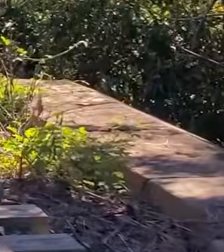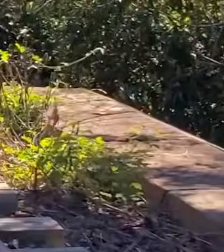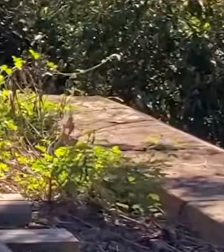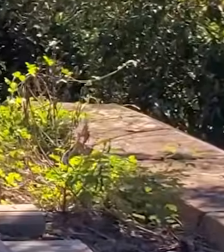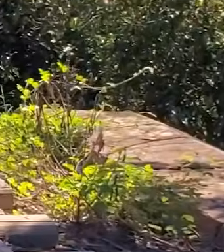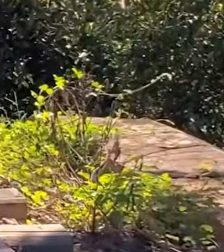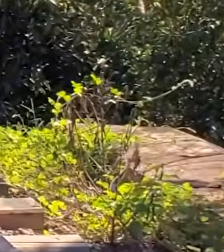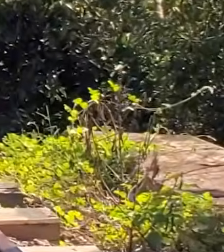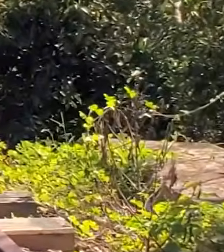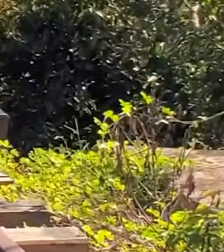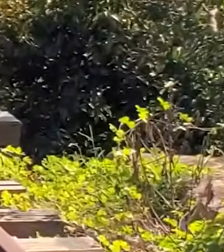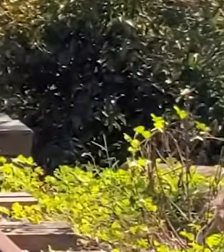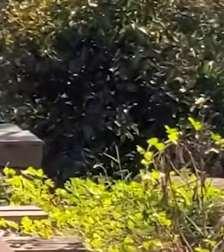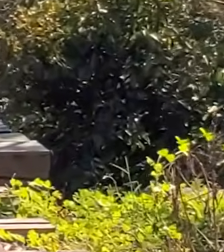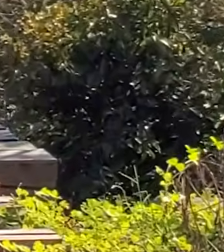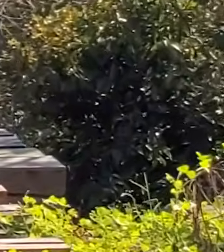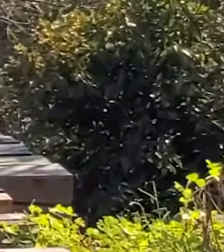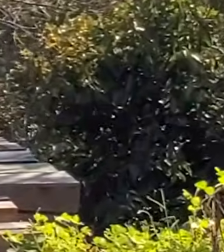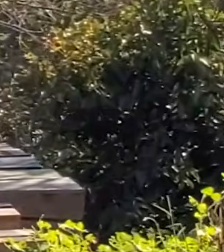Olha,